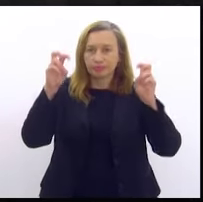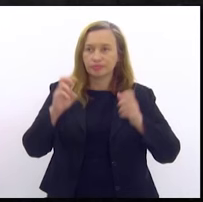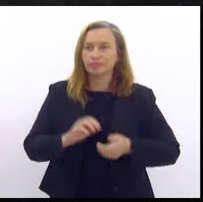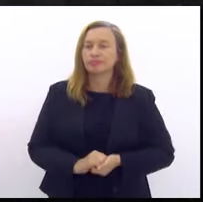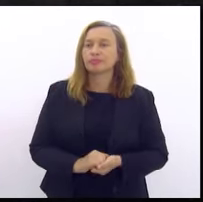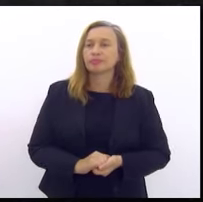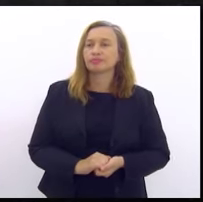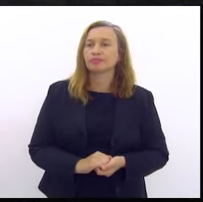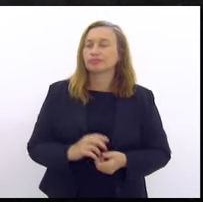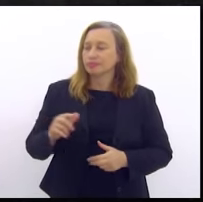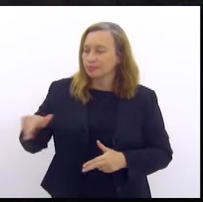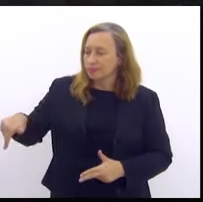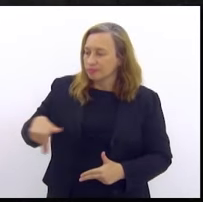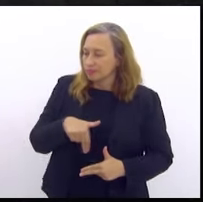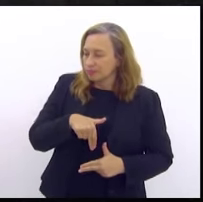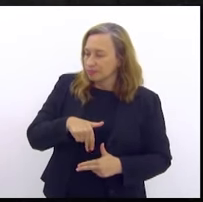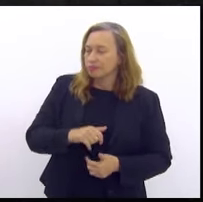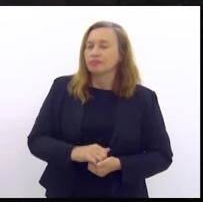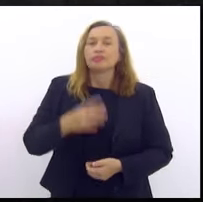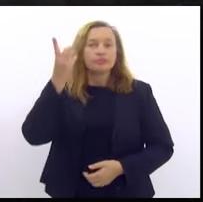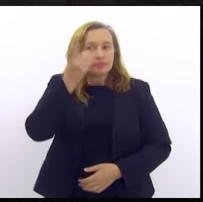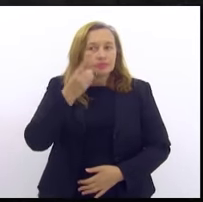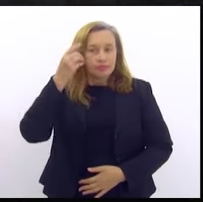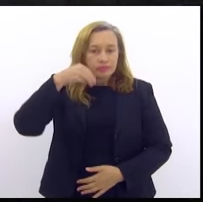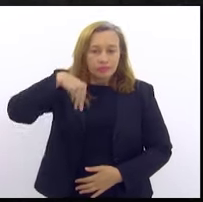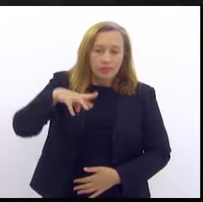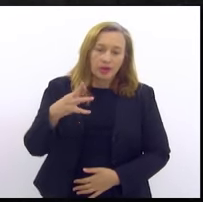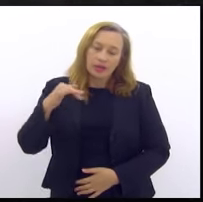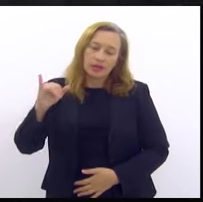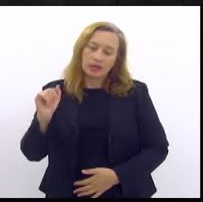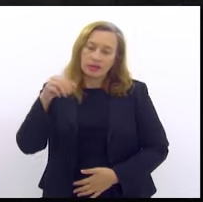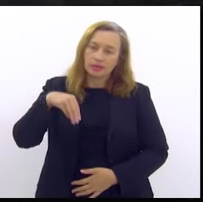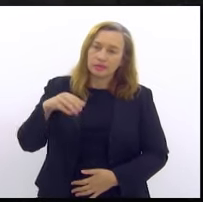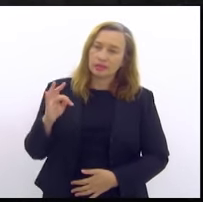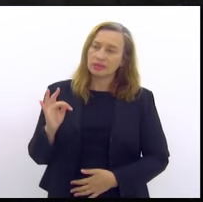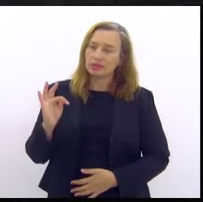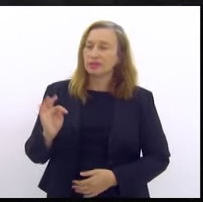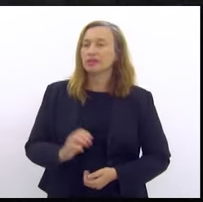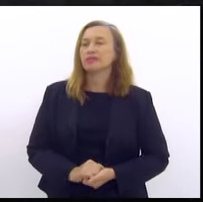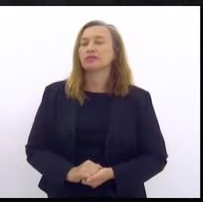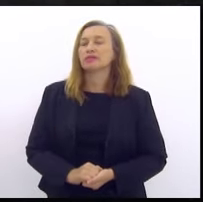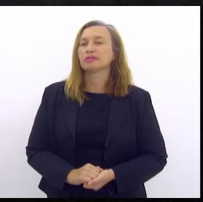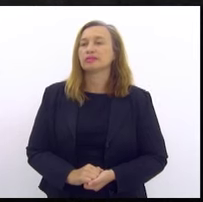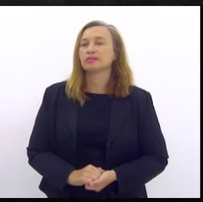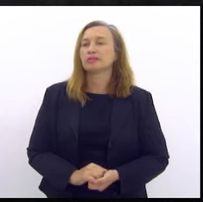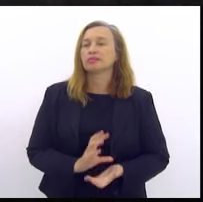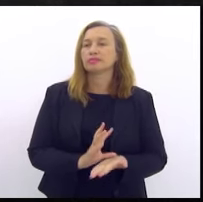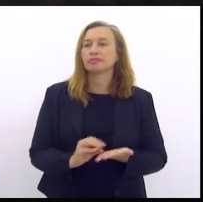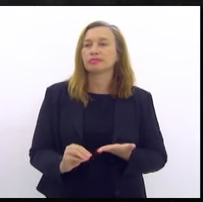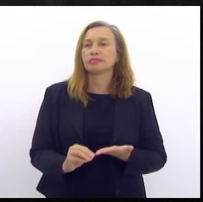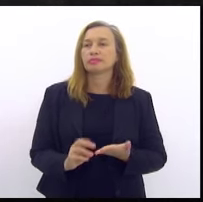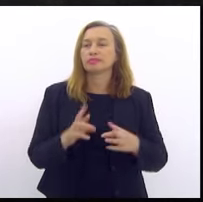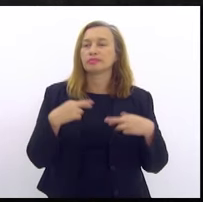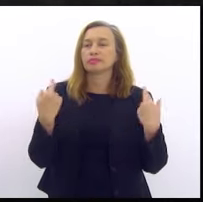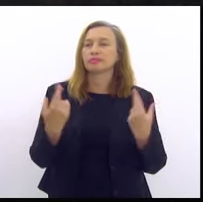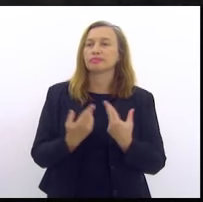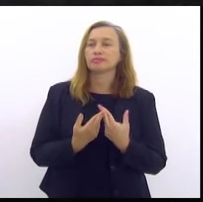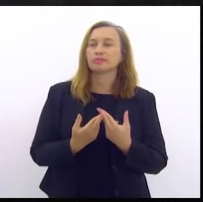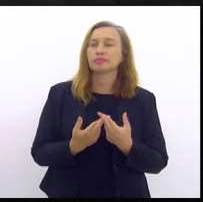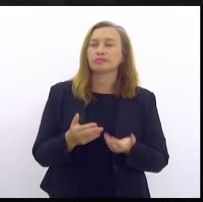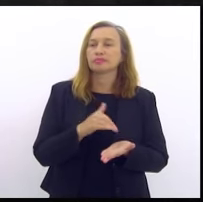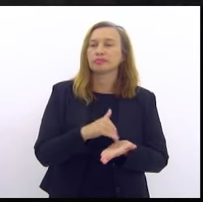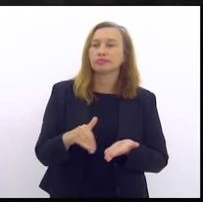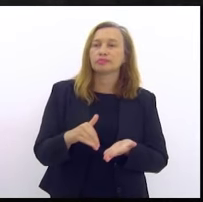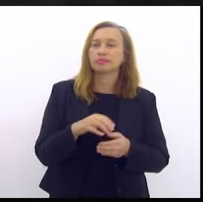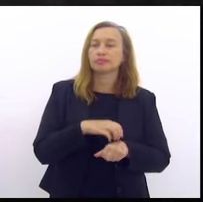que me traz a essa tribuna, deputada Marina do MST, é a pauta da nossa reunião com a Secretaria